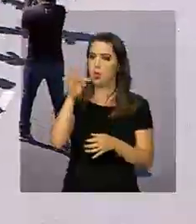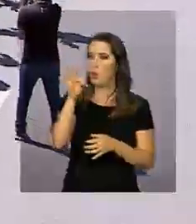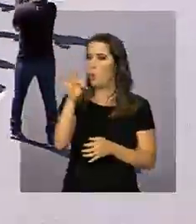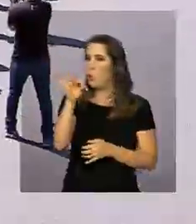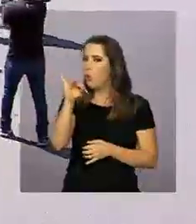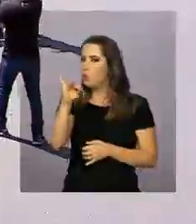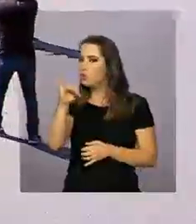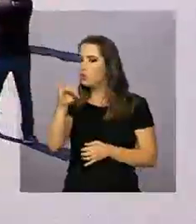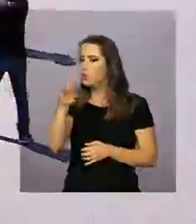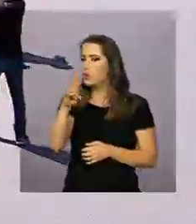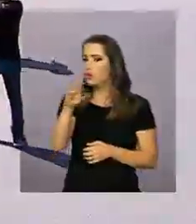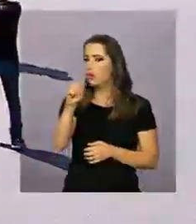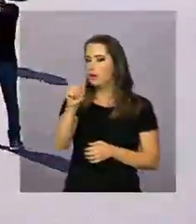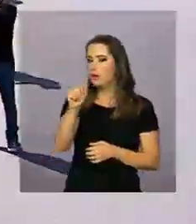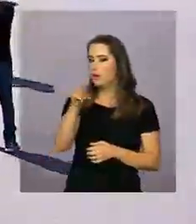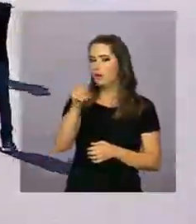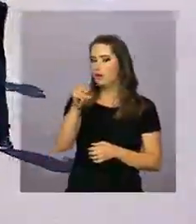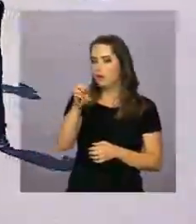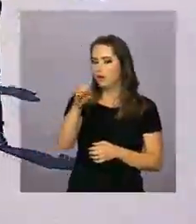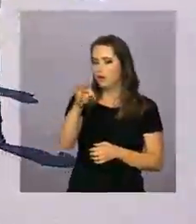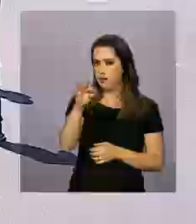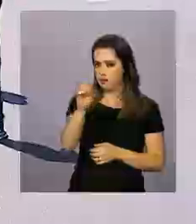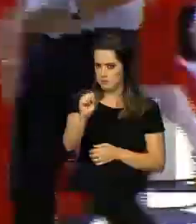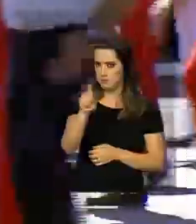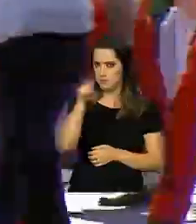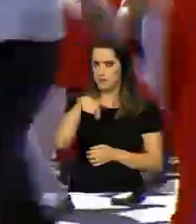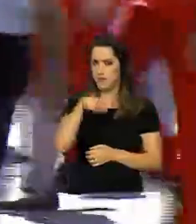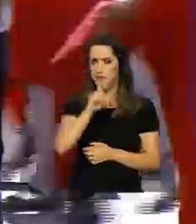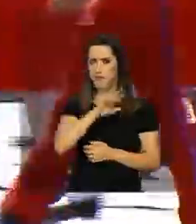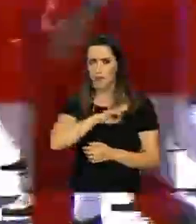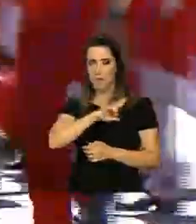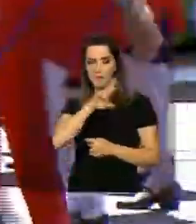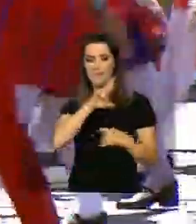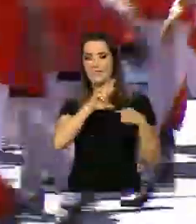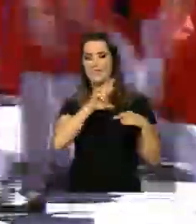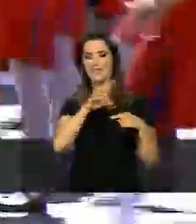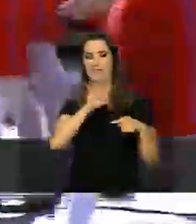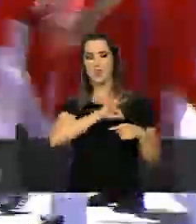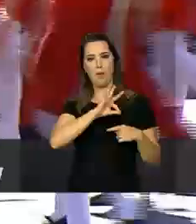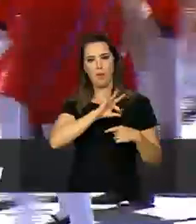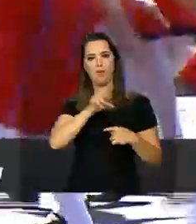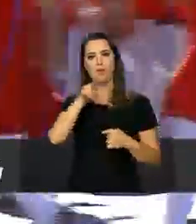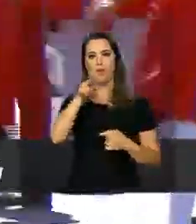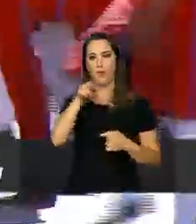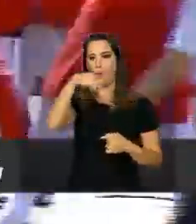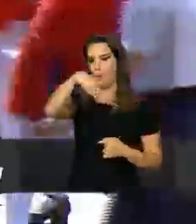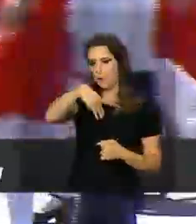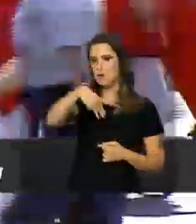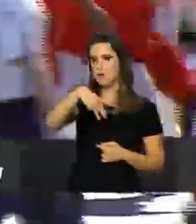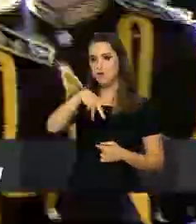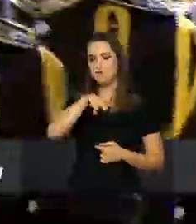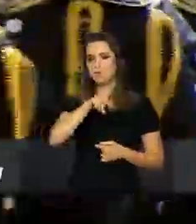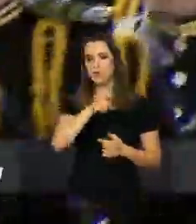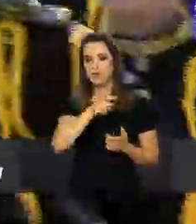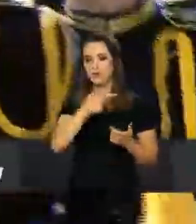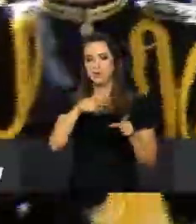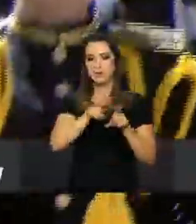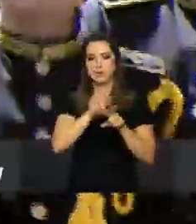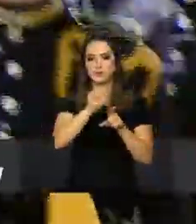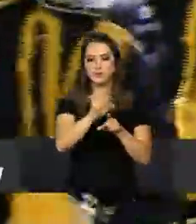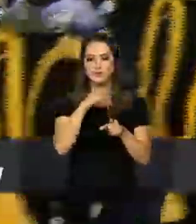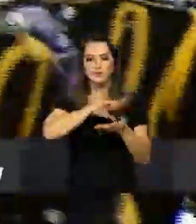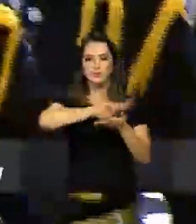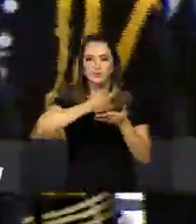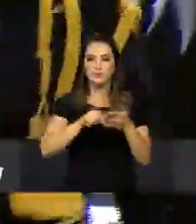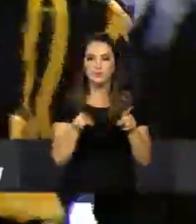ele é o patrono das polícias militares e civis. Todo o território nacional tem o Colégio Tiradentes, na grande maioria dos estados, né? Todo